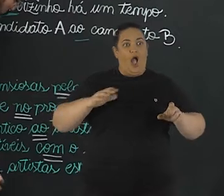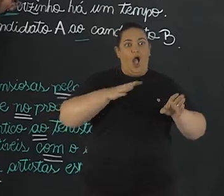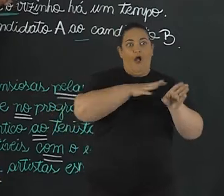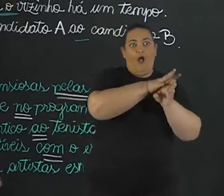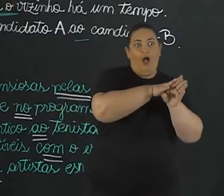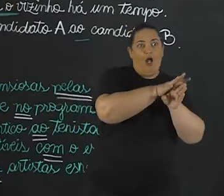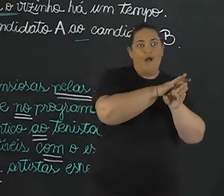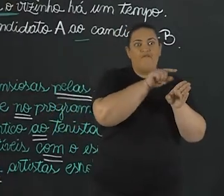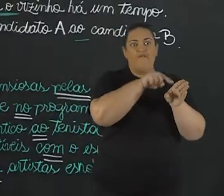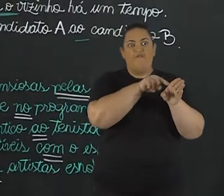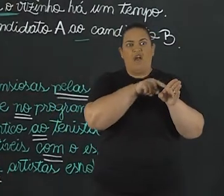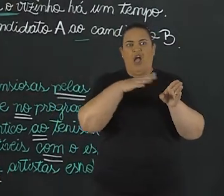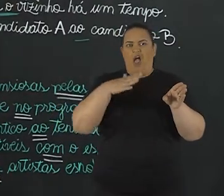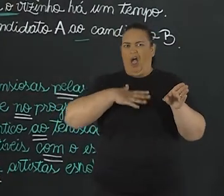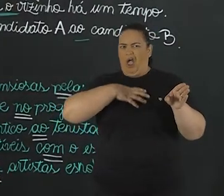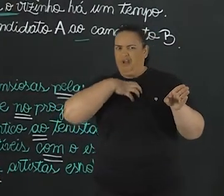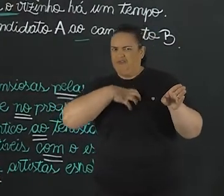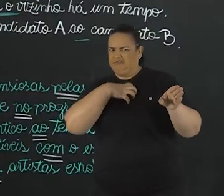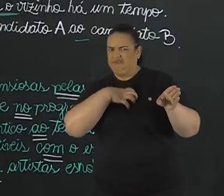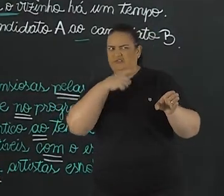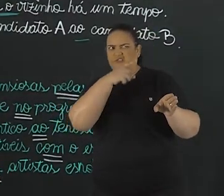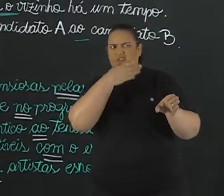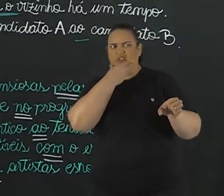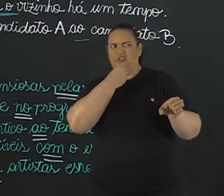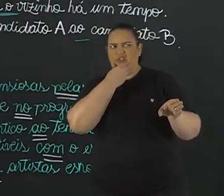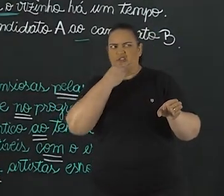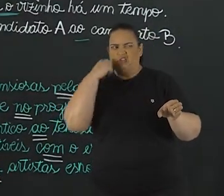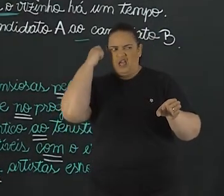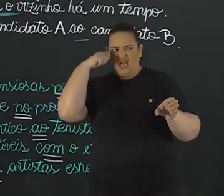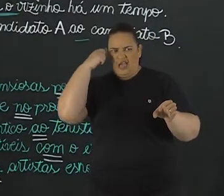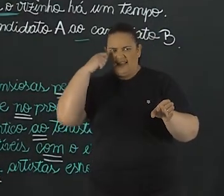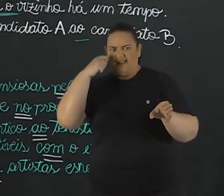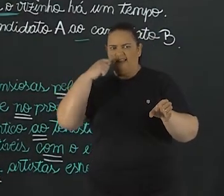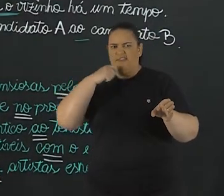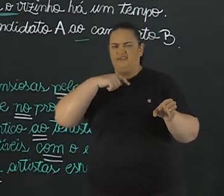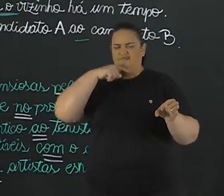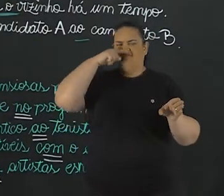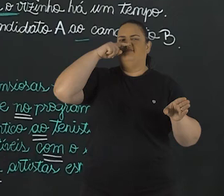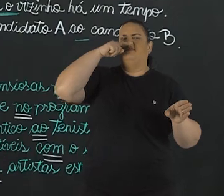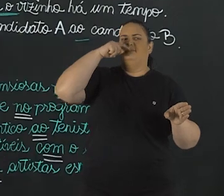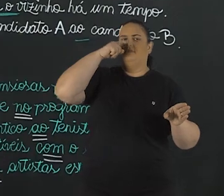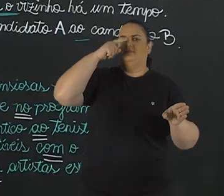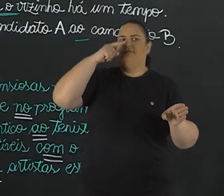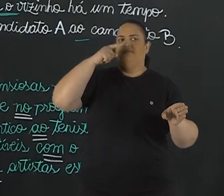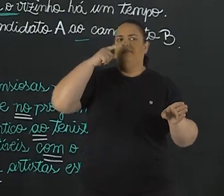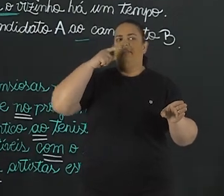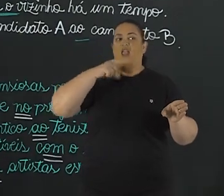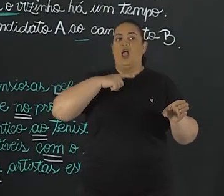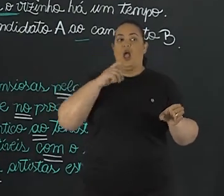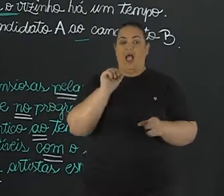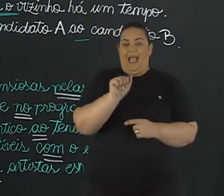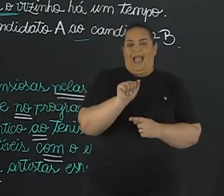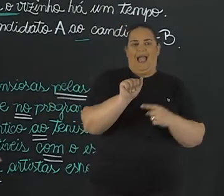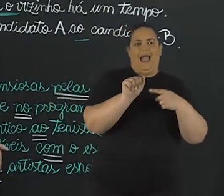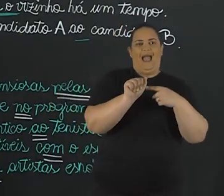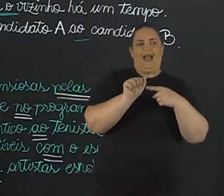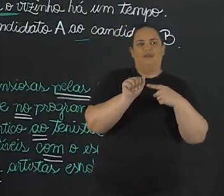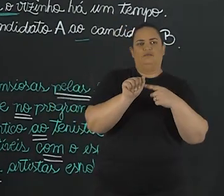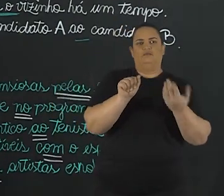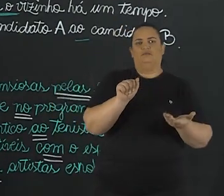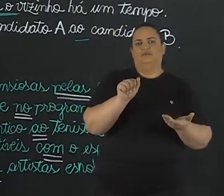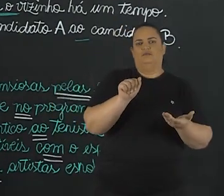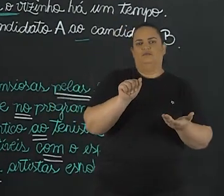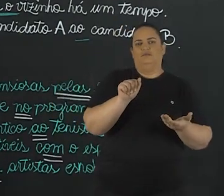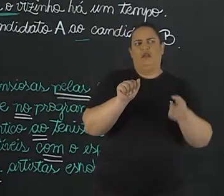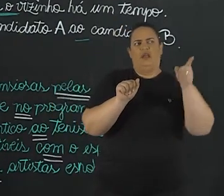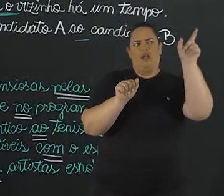artistas snobs. Quem tem horror a alguma coisa. Então, eu preciso dessa preposição para estabelecer a relação. Nesse